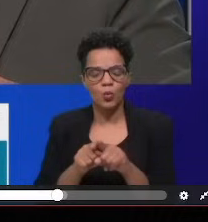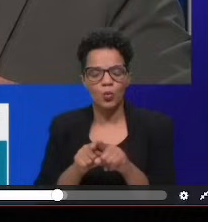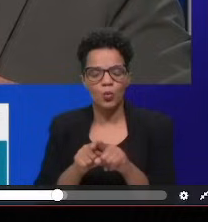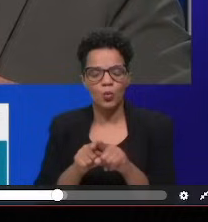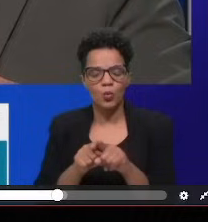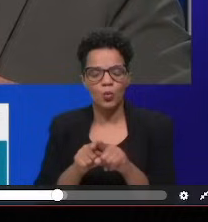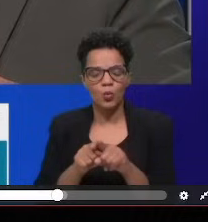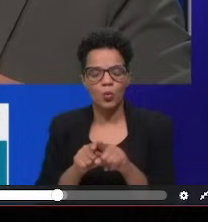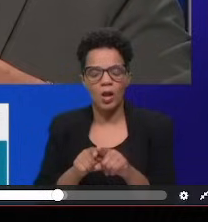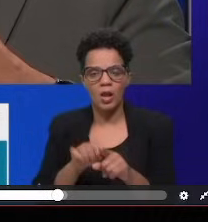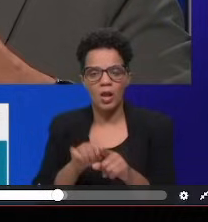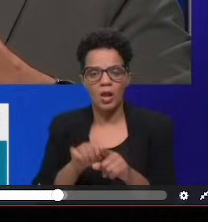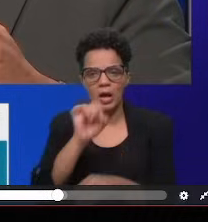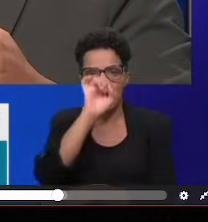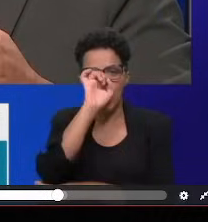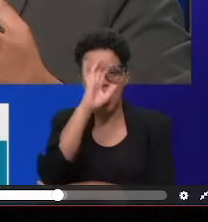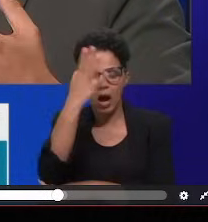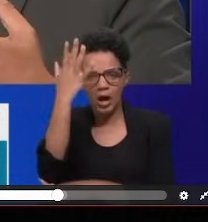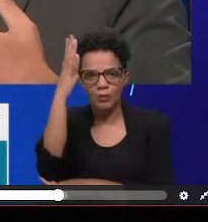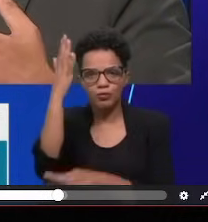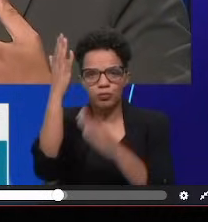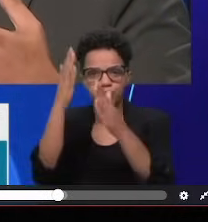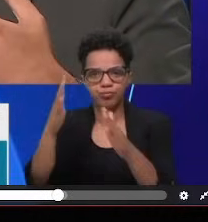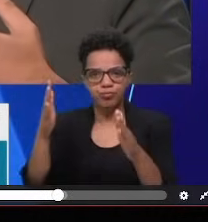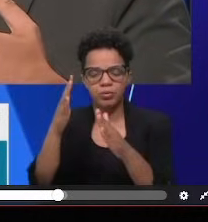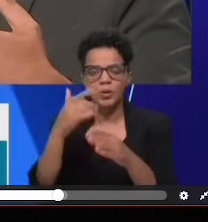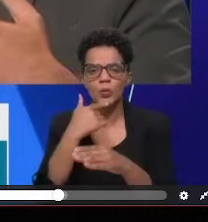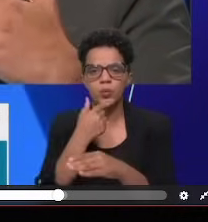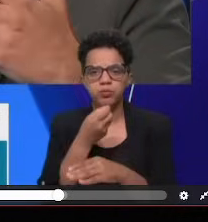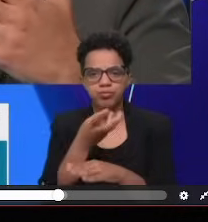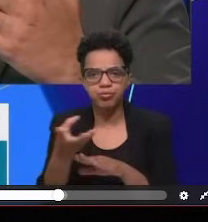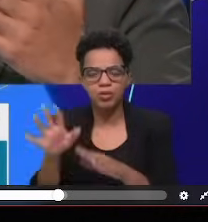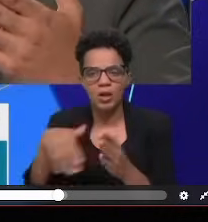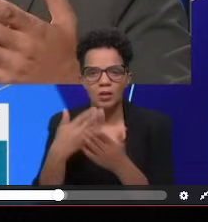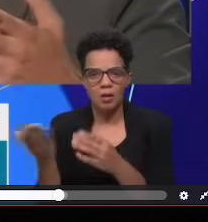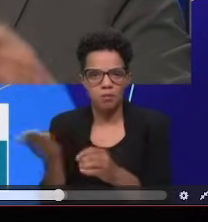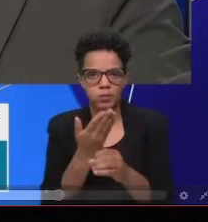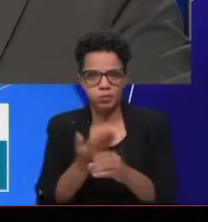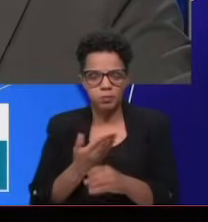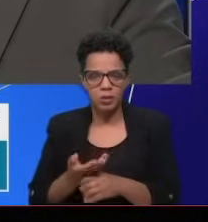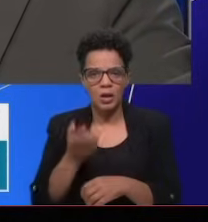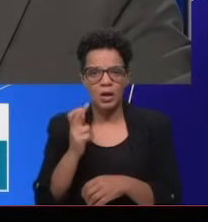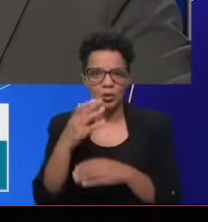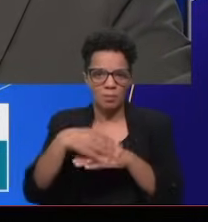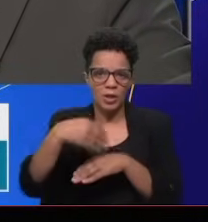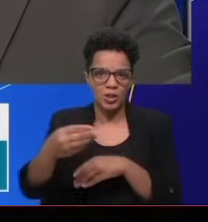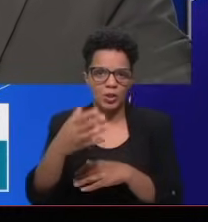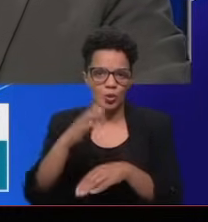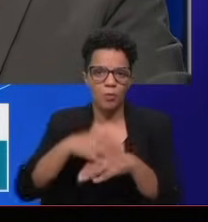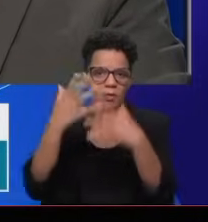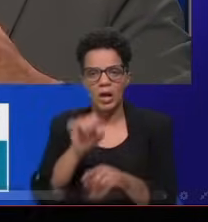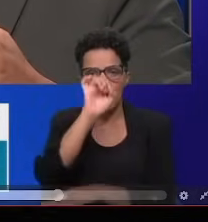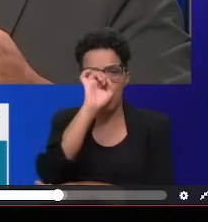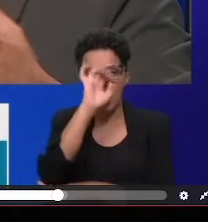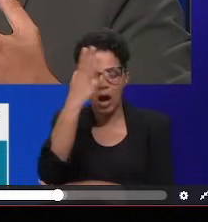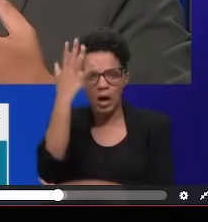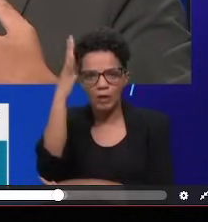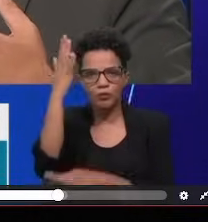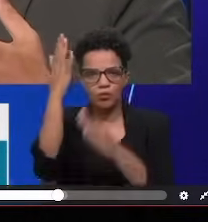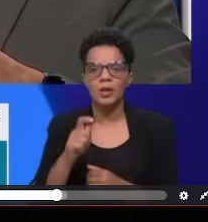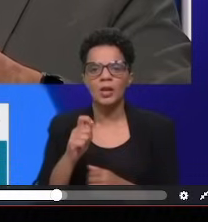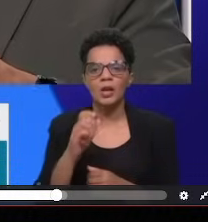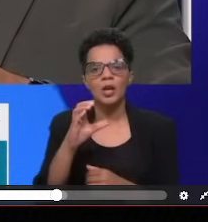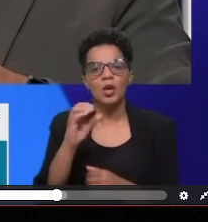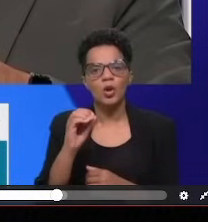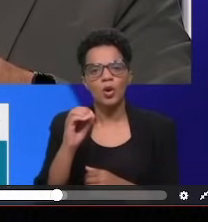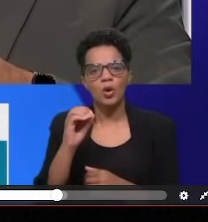sobreiros é pá doce V falar daqui a uns anos com a seca as pessoas não ten água para beber mas mais que isso se me permite terminar é doce vamos falar daqui